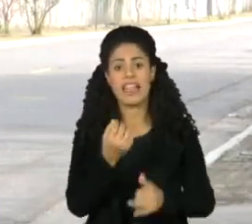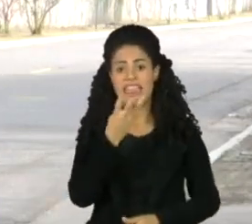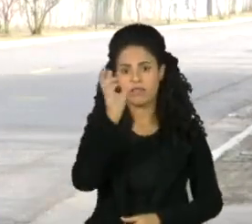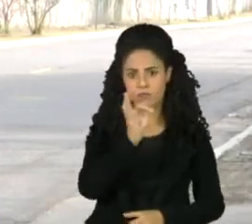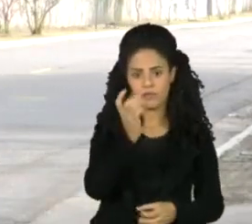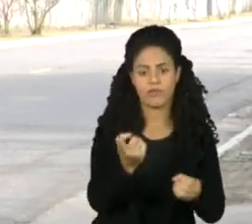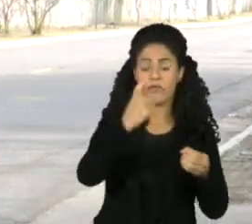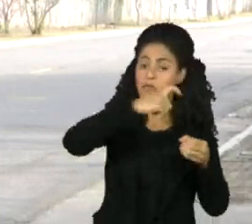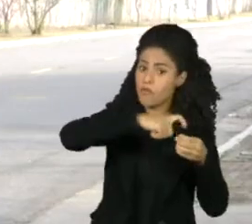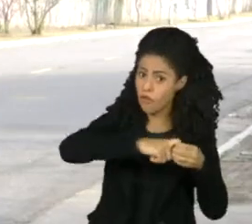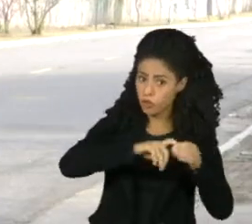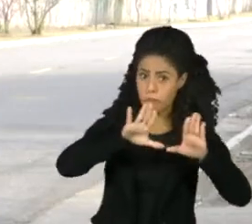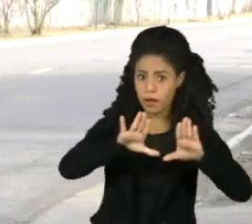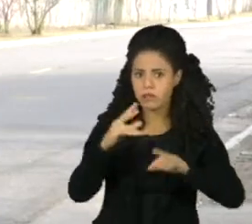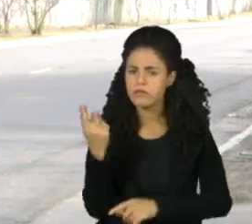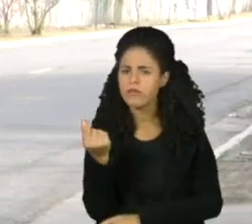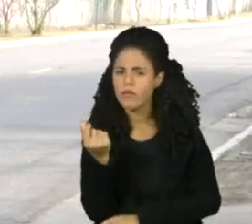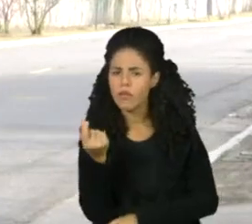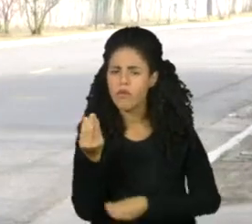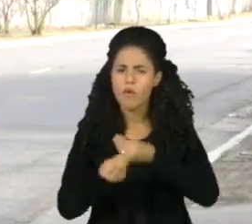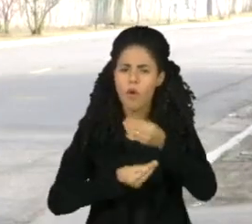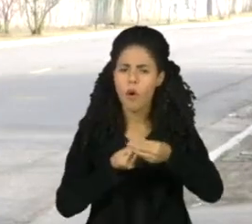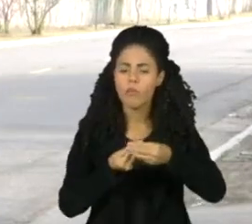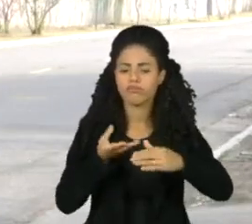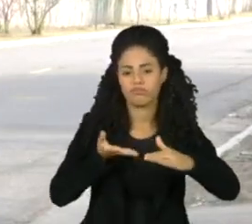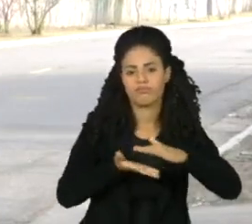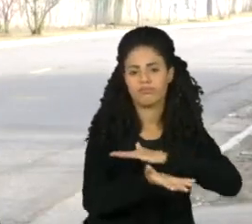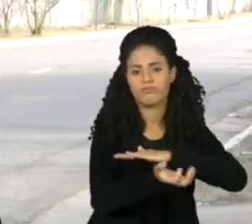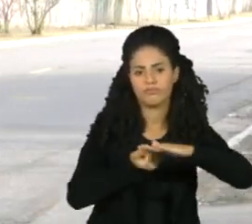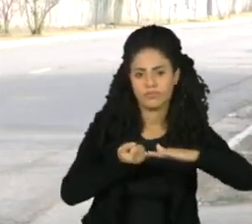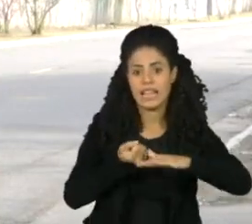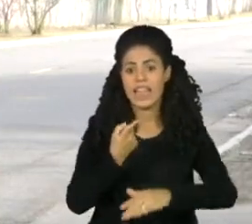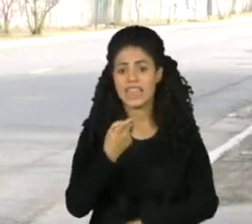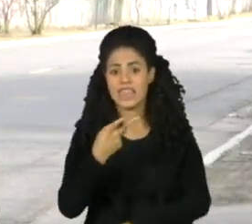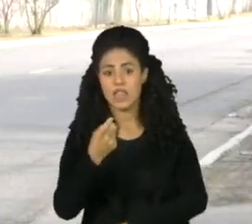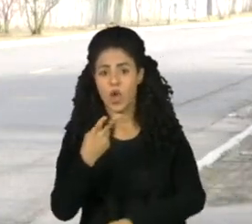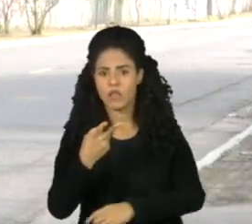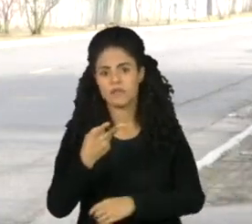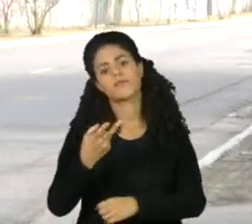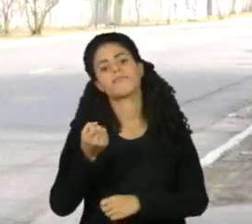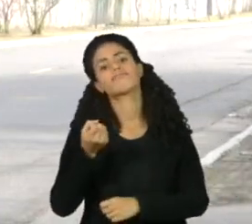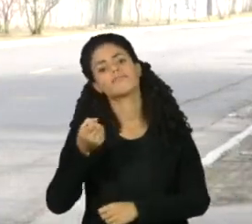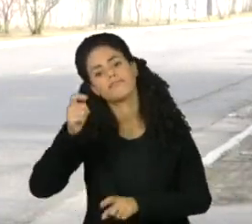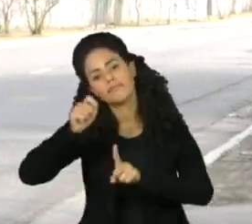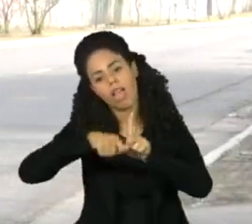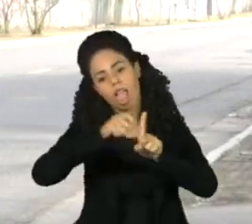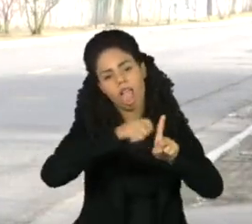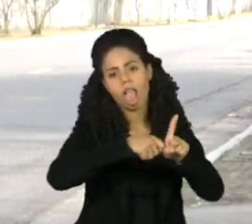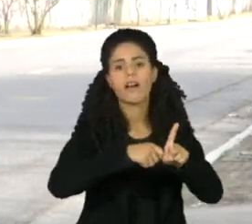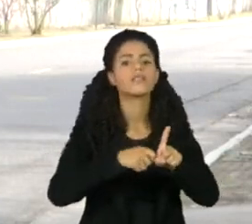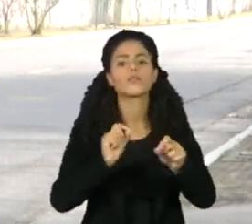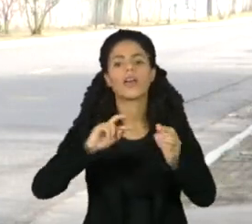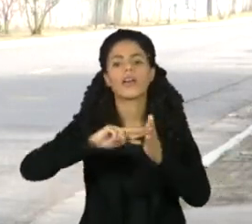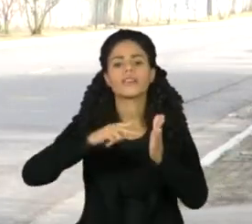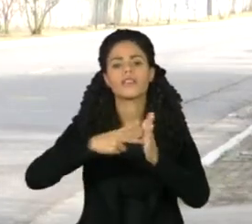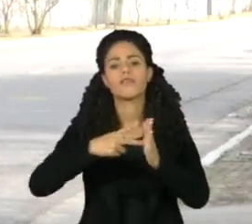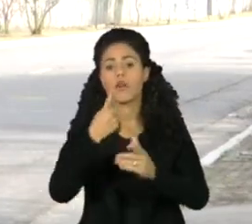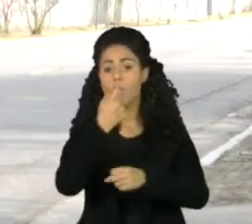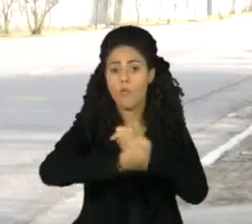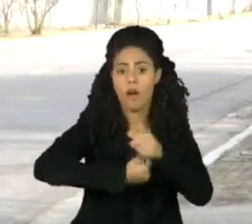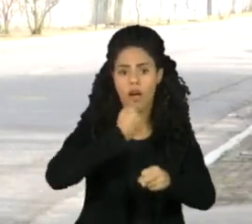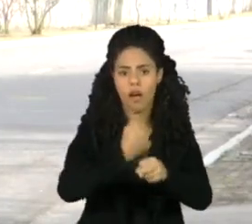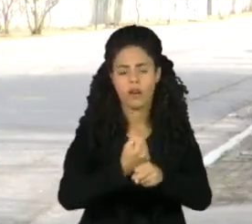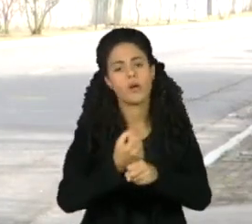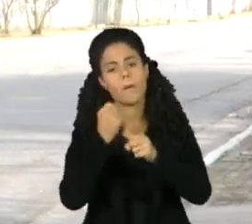perder dinheiro é preciso que o valor das ações supere esse montante em 12 meses por isso as palavras de ordem para quem